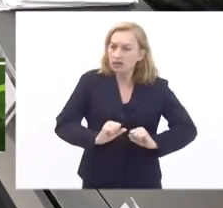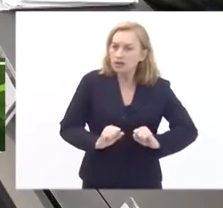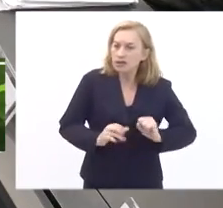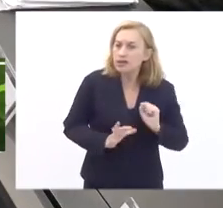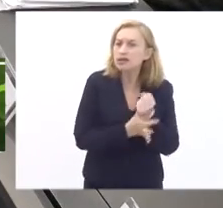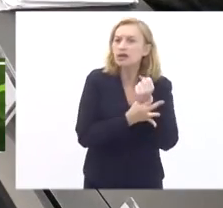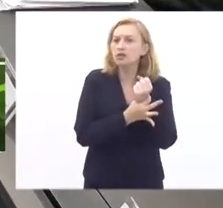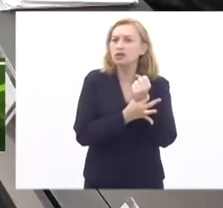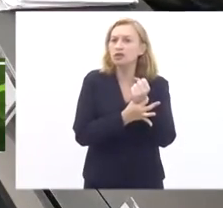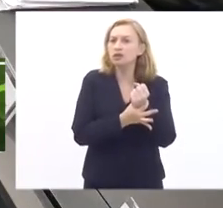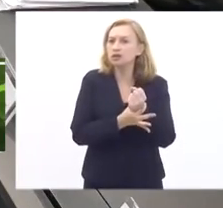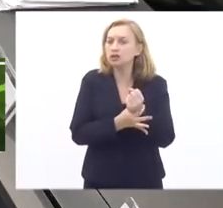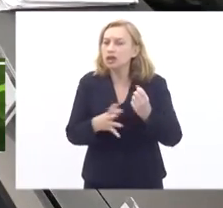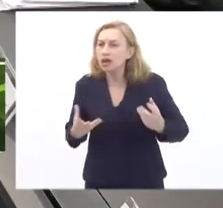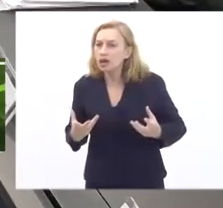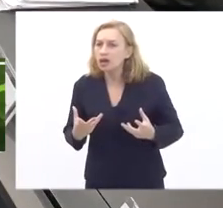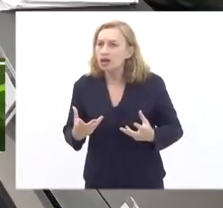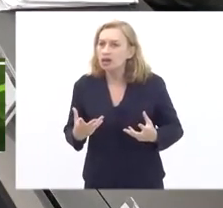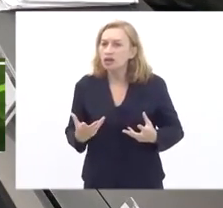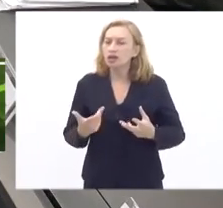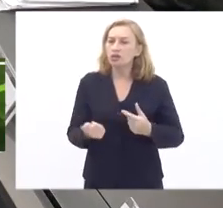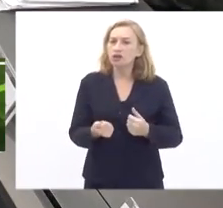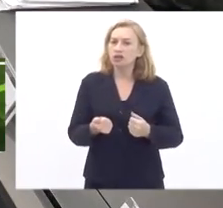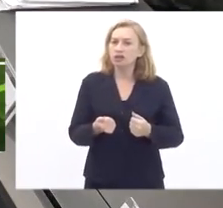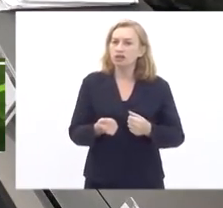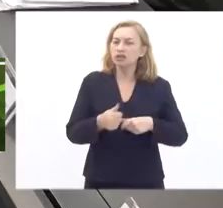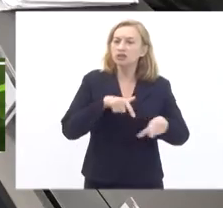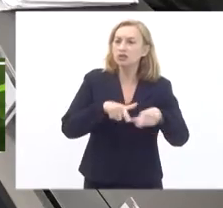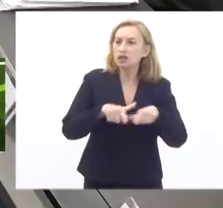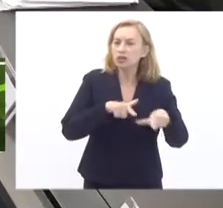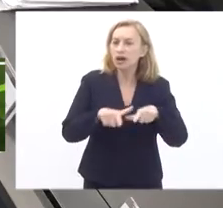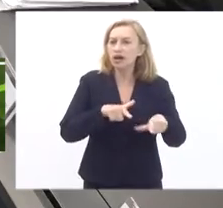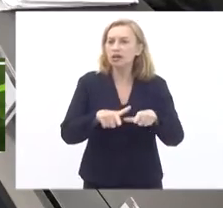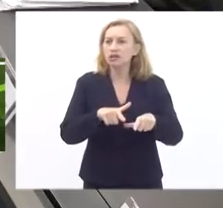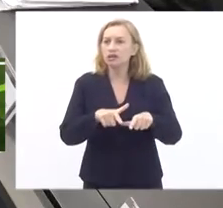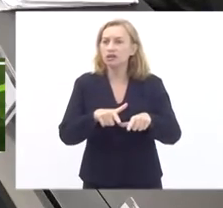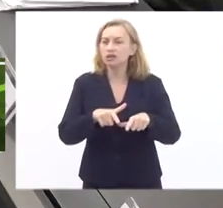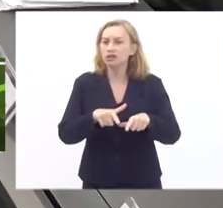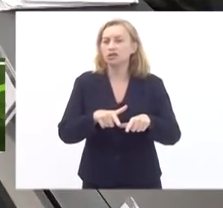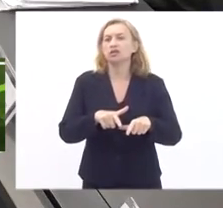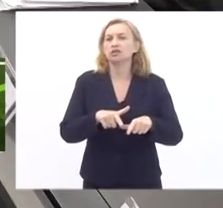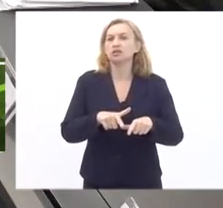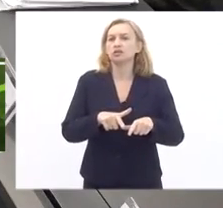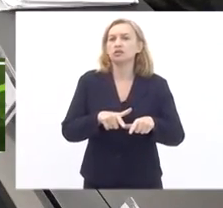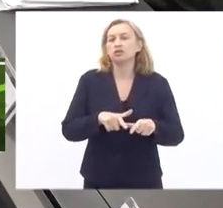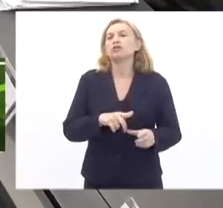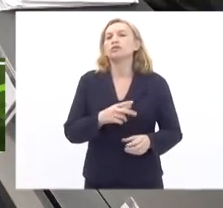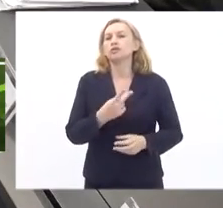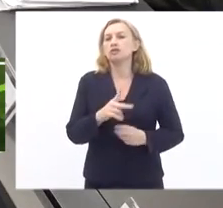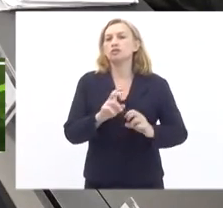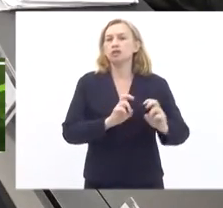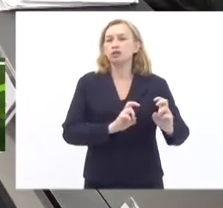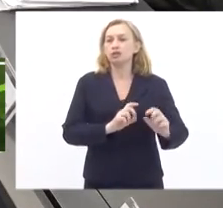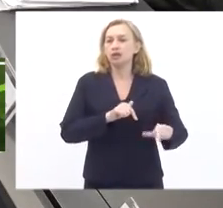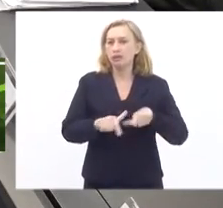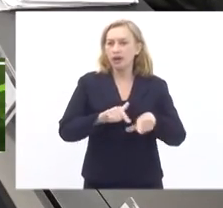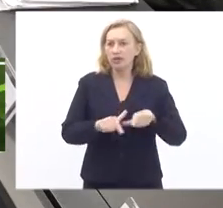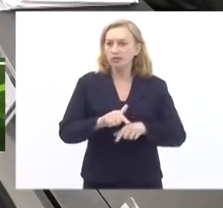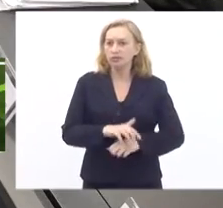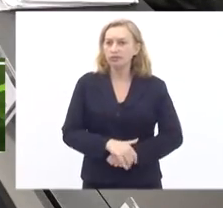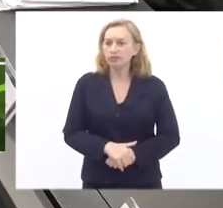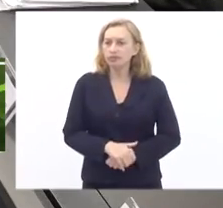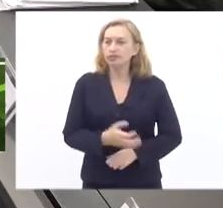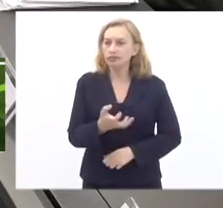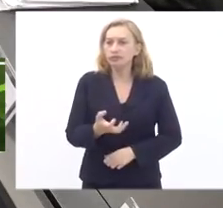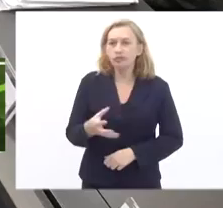segurança, atualidade, generalidade, confiabilidade e cortesia na sua prestação. Eu